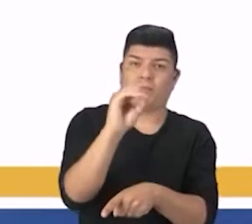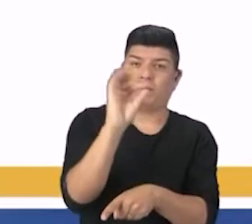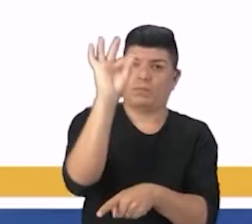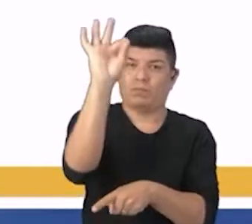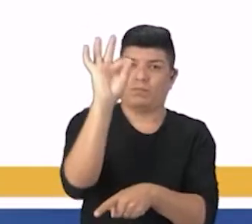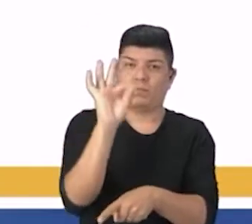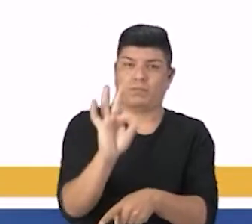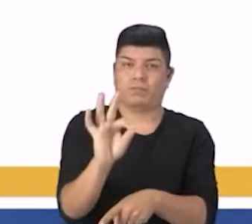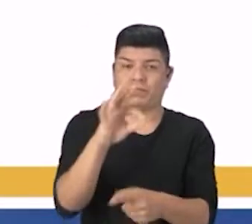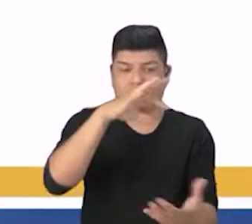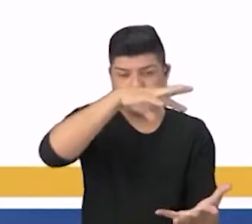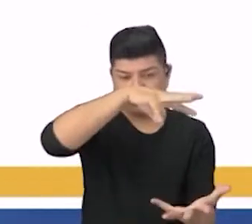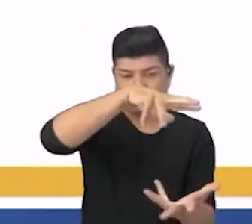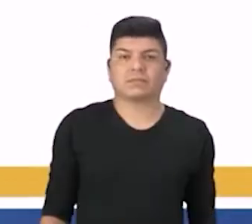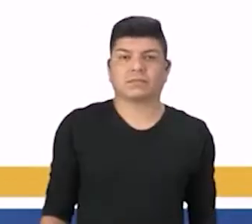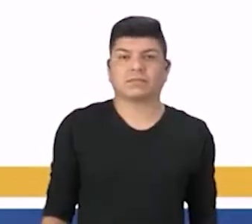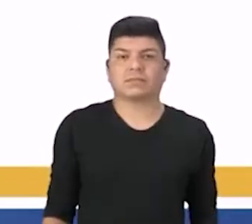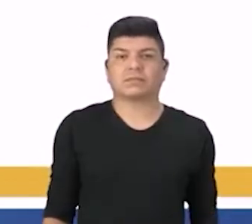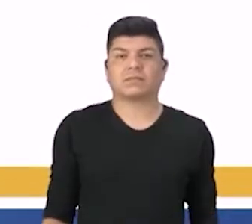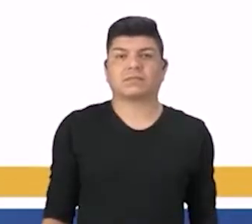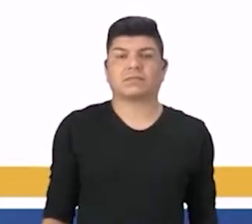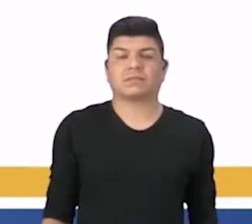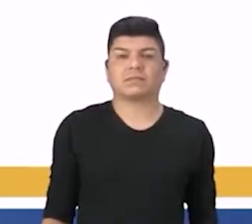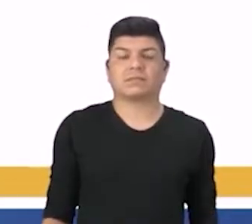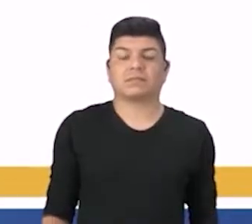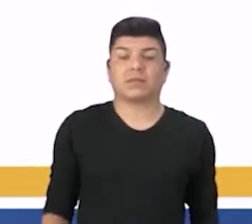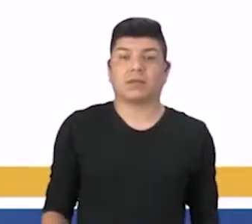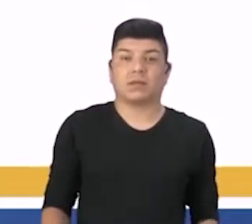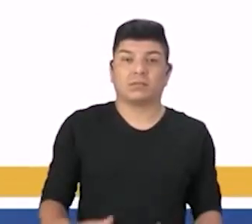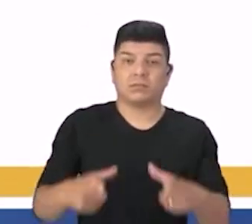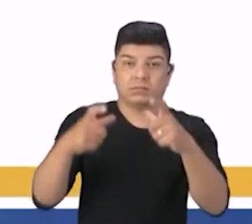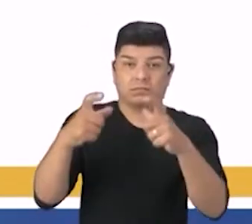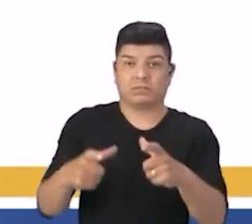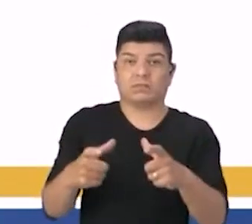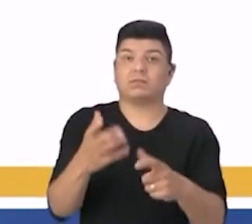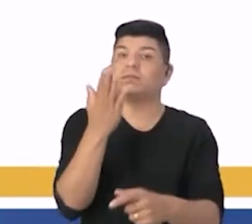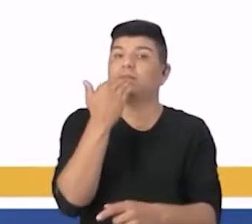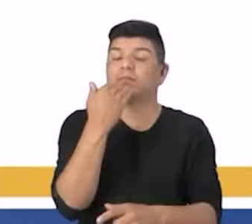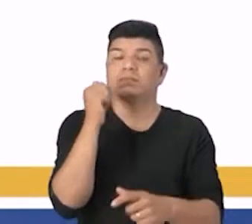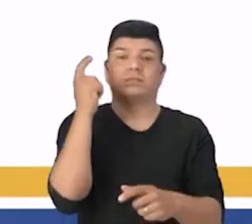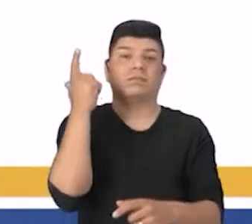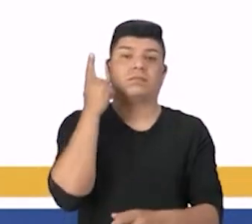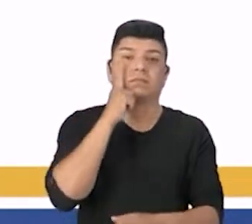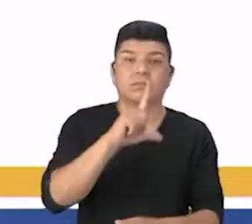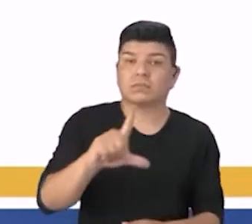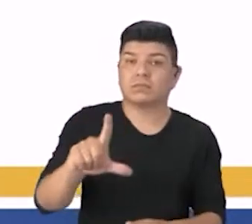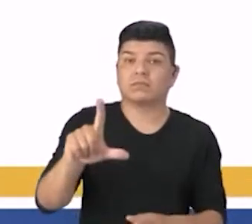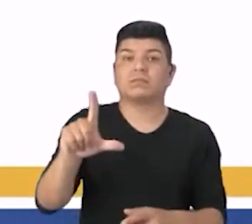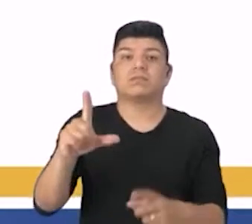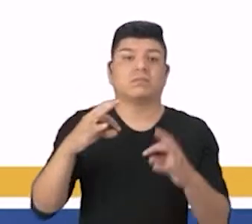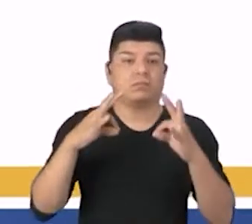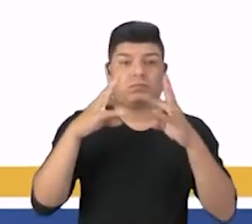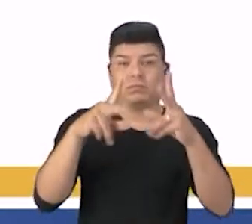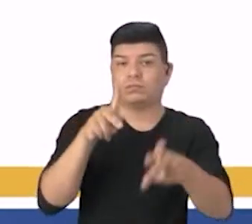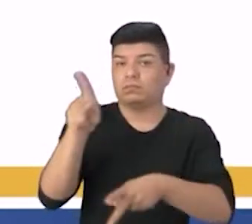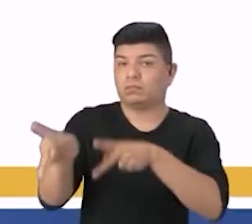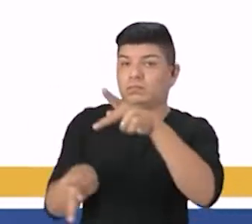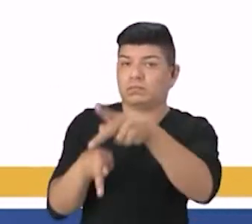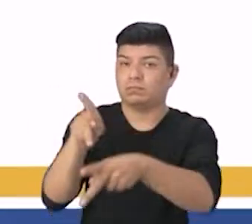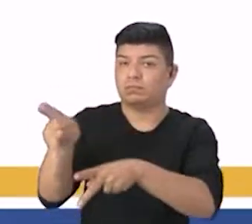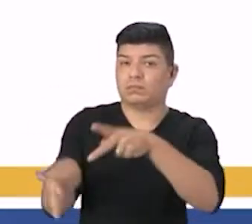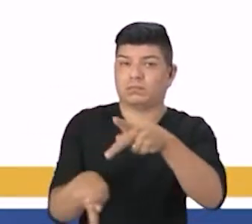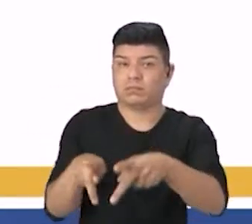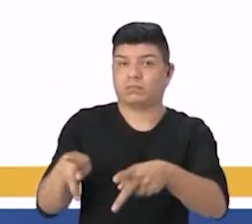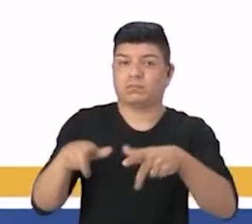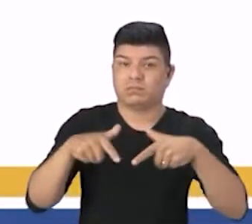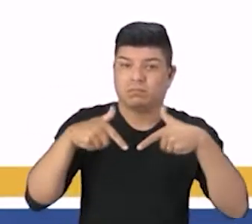da área terrestre Mundial busca por fontes de alimentos que a Nutri toda essa população é